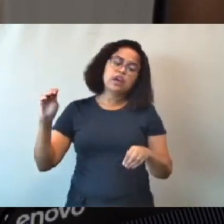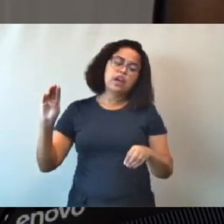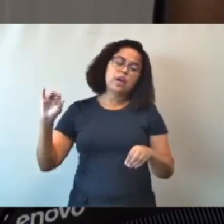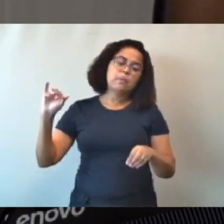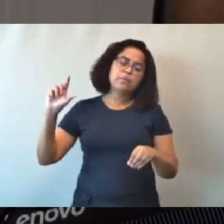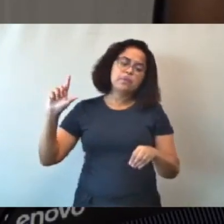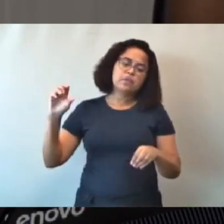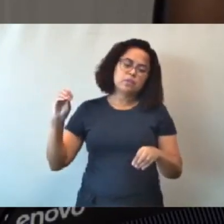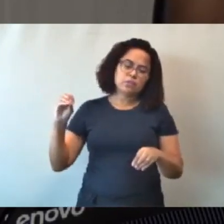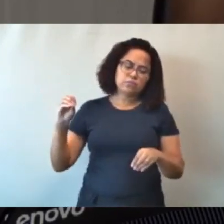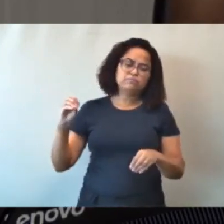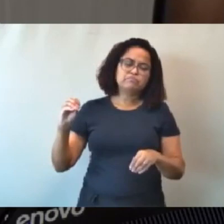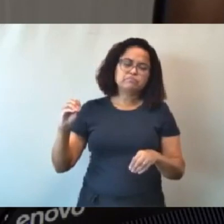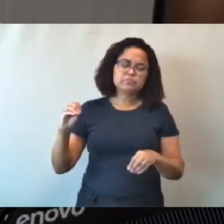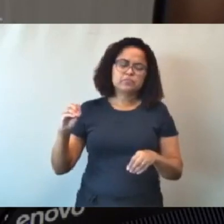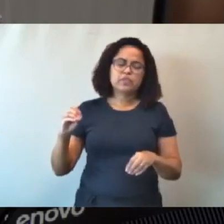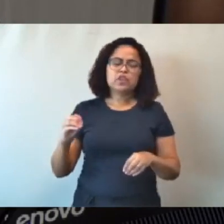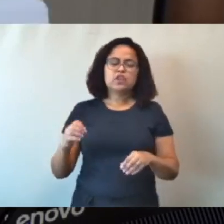se identificasse, por favor.